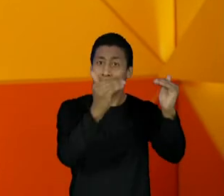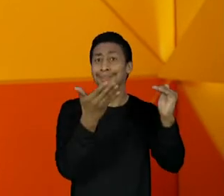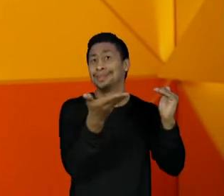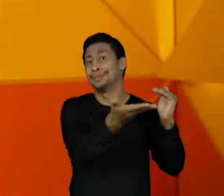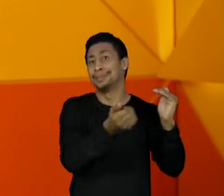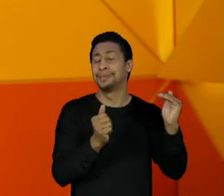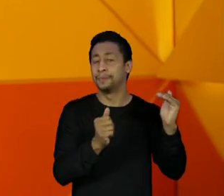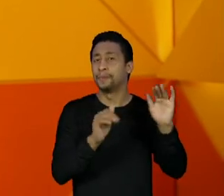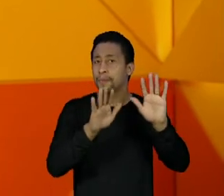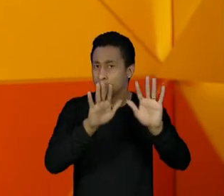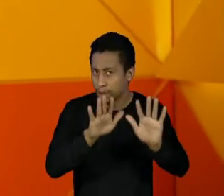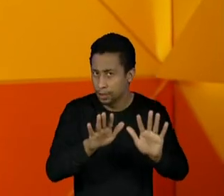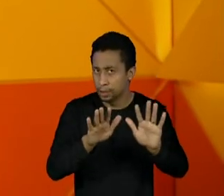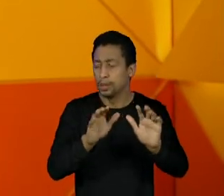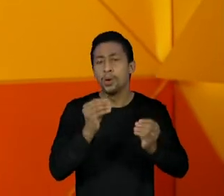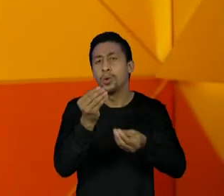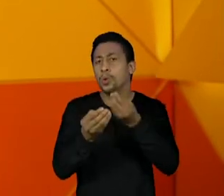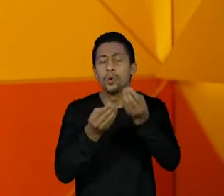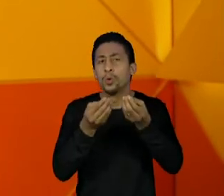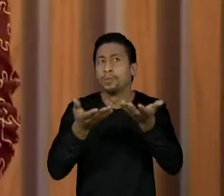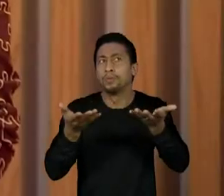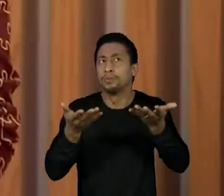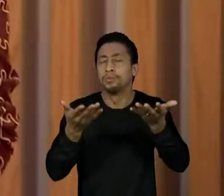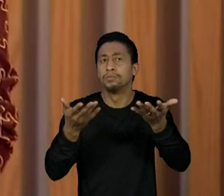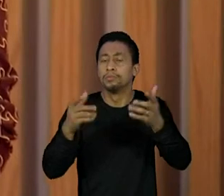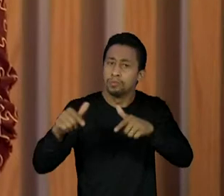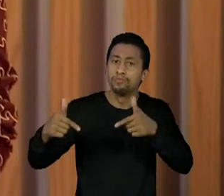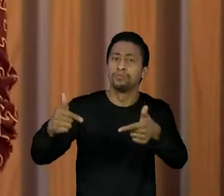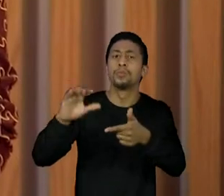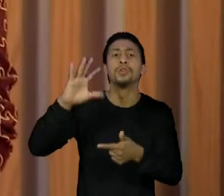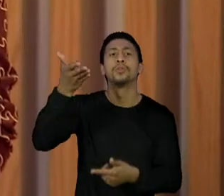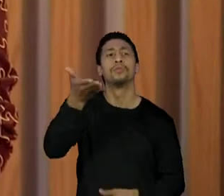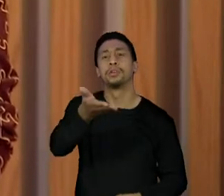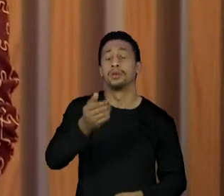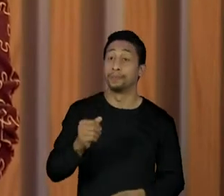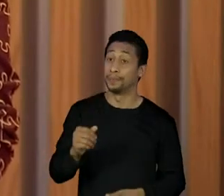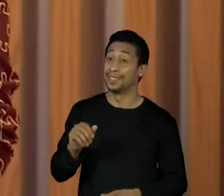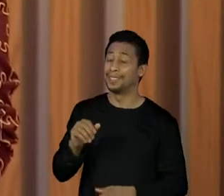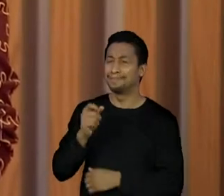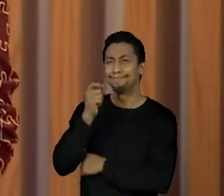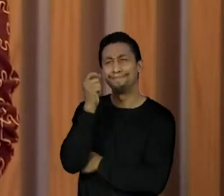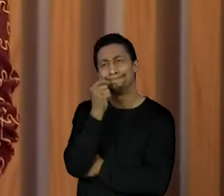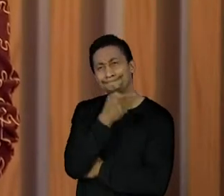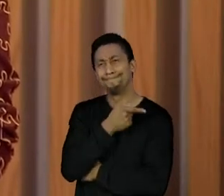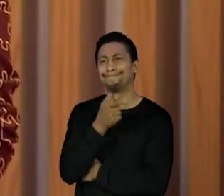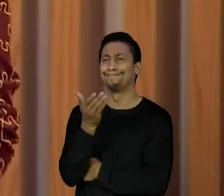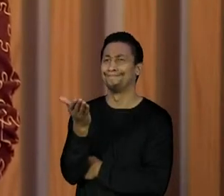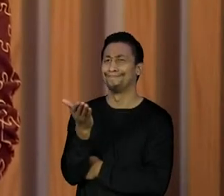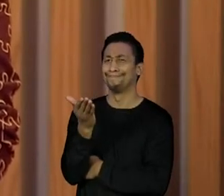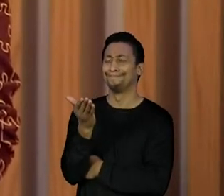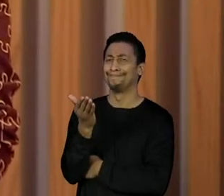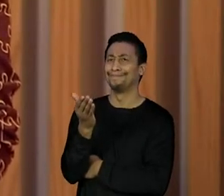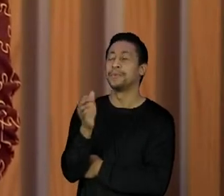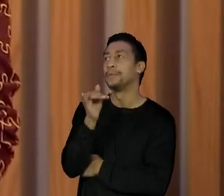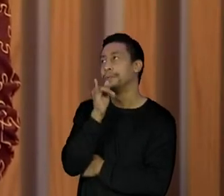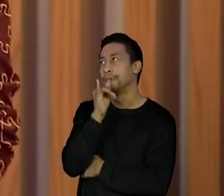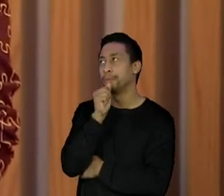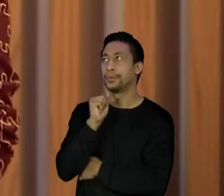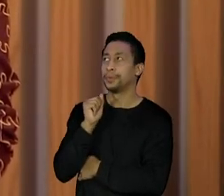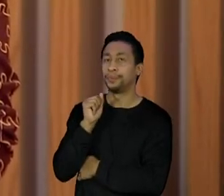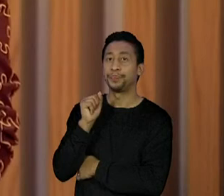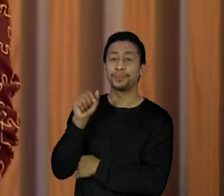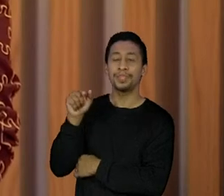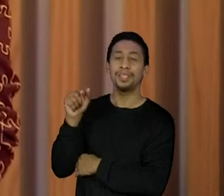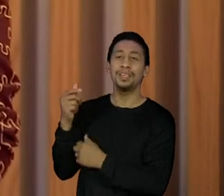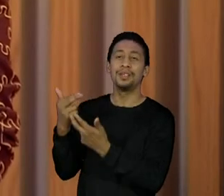de que maneira que a gente pode olhar para essa história? Engraçado, não é que eu não vejo os evangélicos pegando